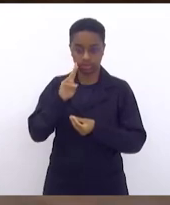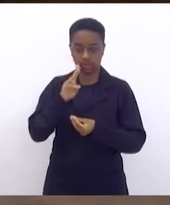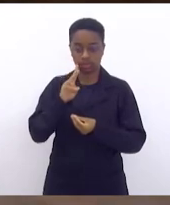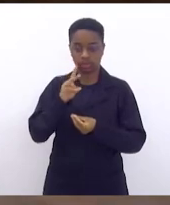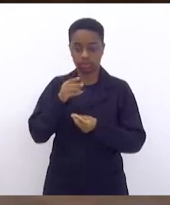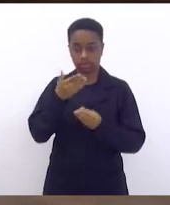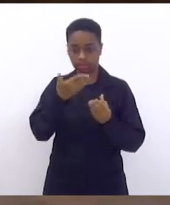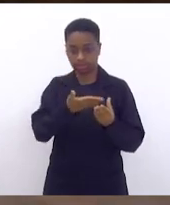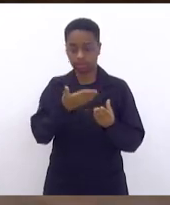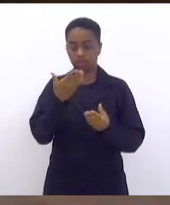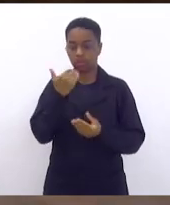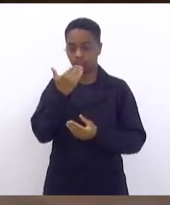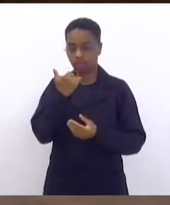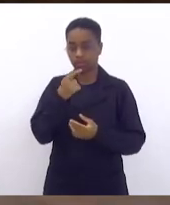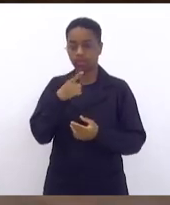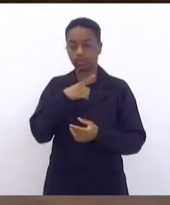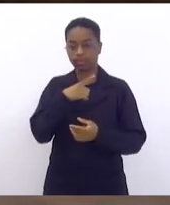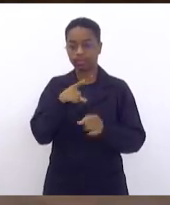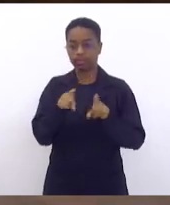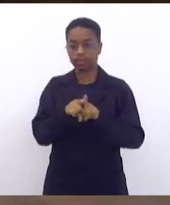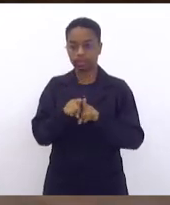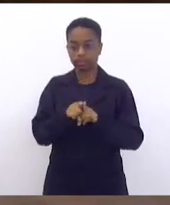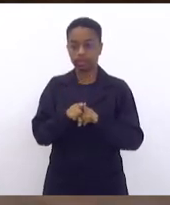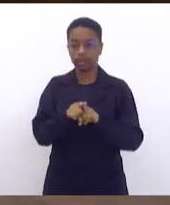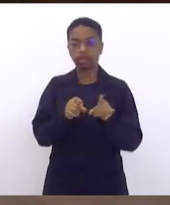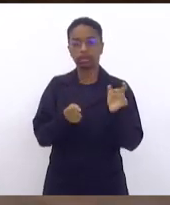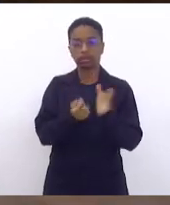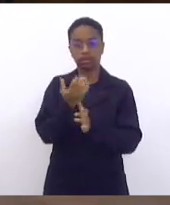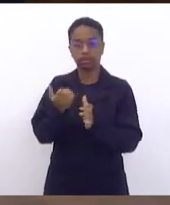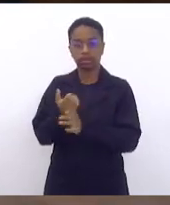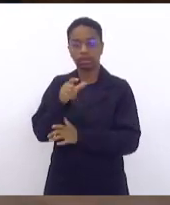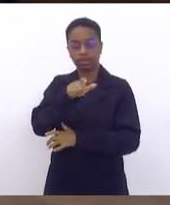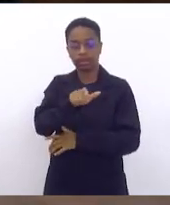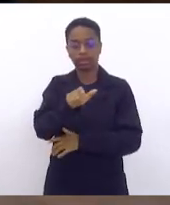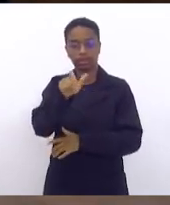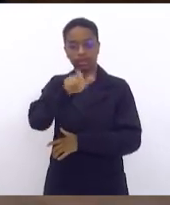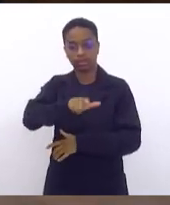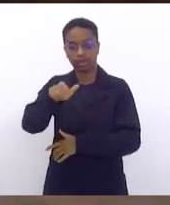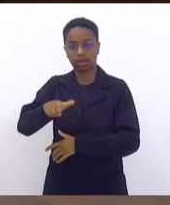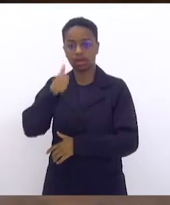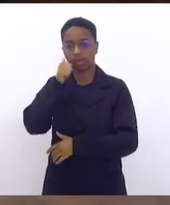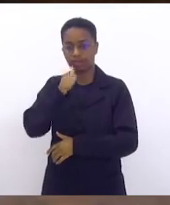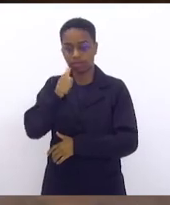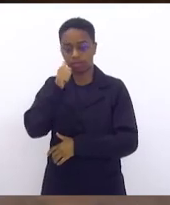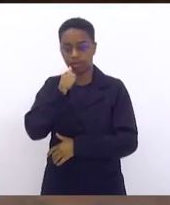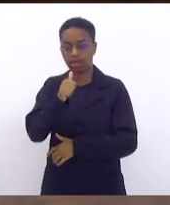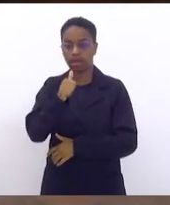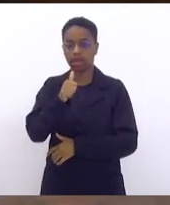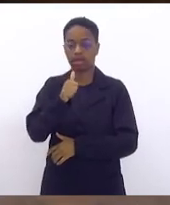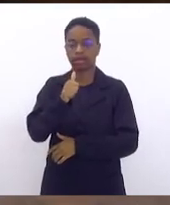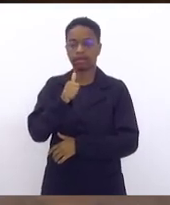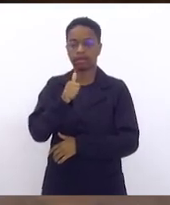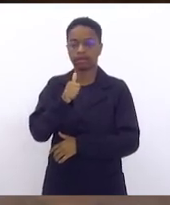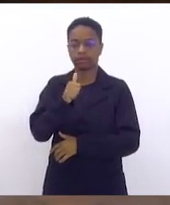a produção para que essas mulheres que faziam, que eram ganhadeiras, que eram